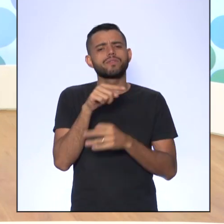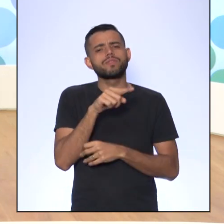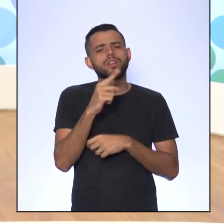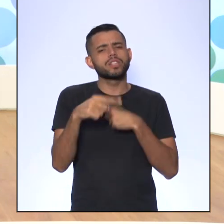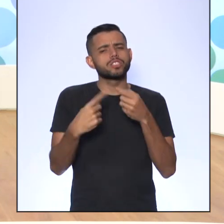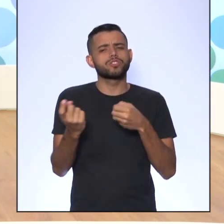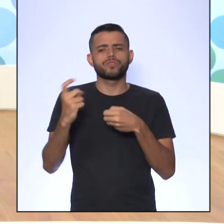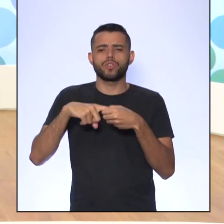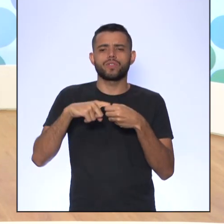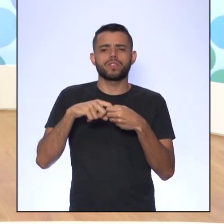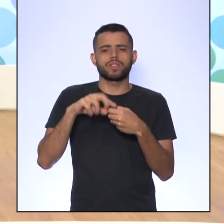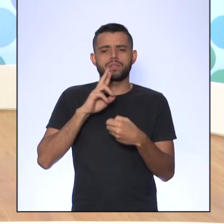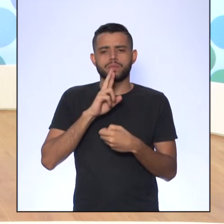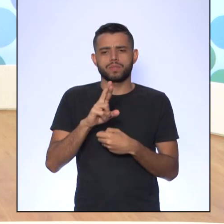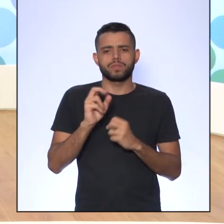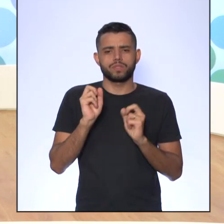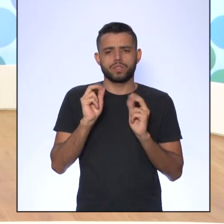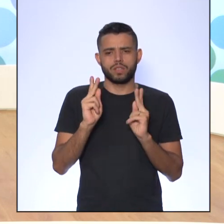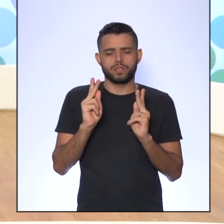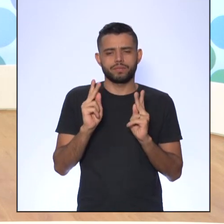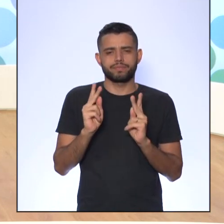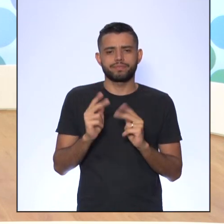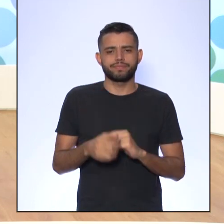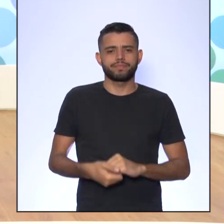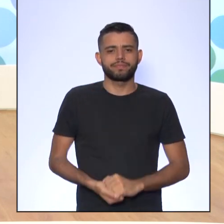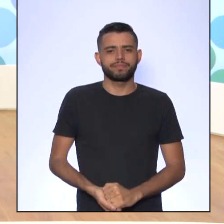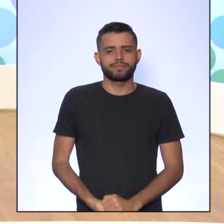volta a resposta no chat. Coloque as alternativas, tá bom?